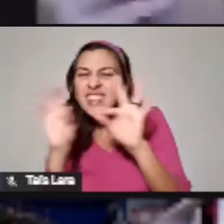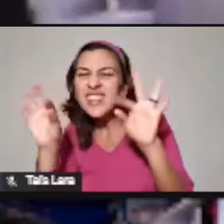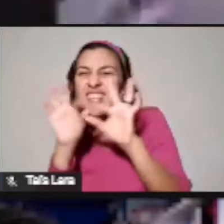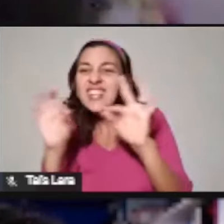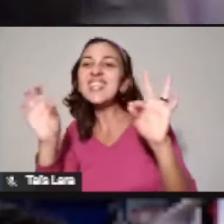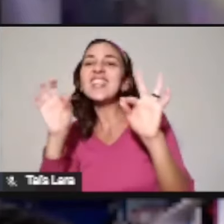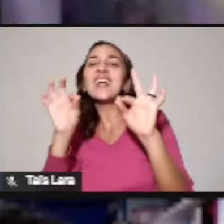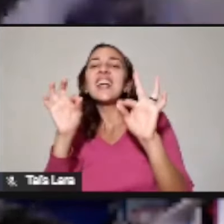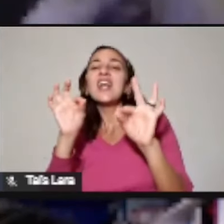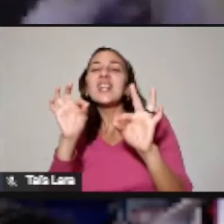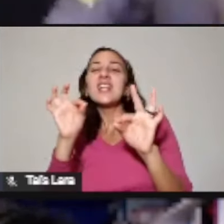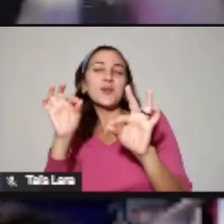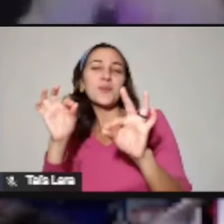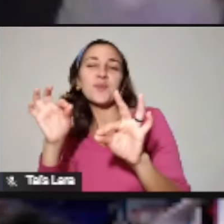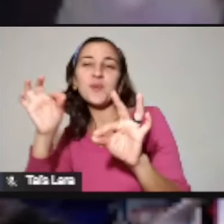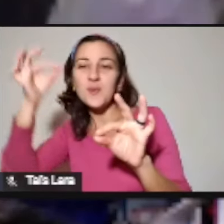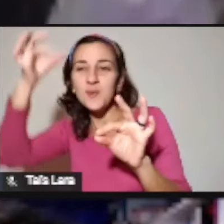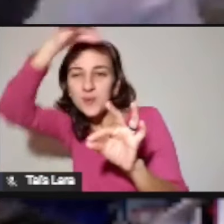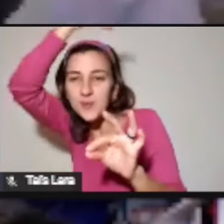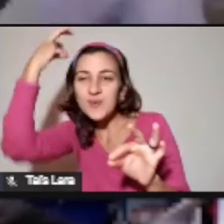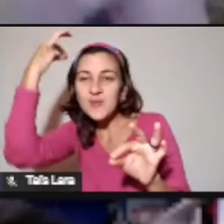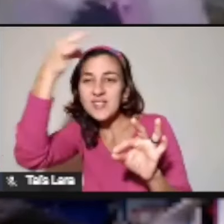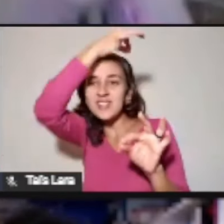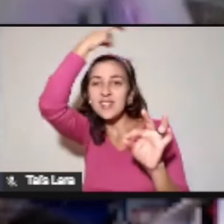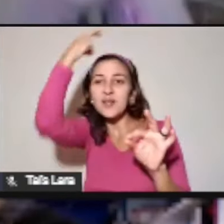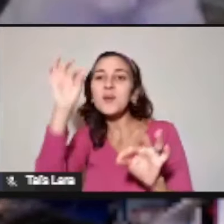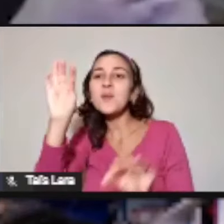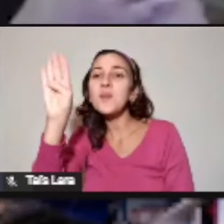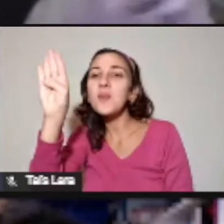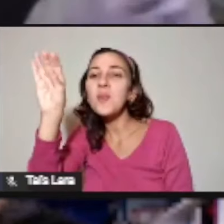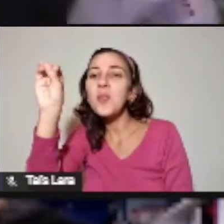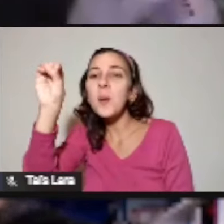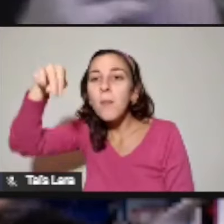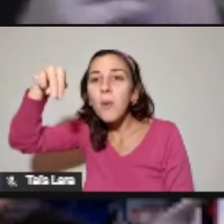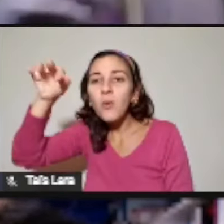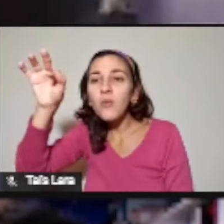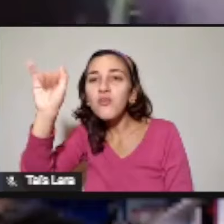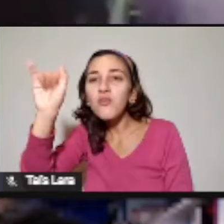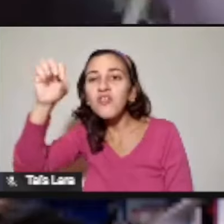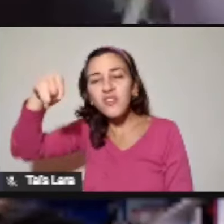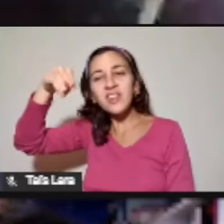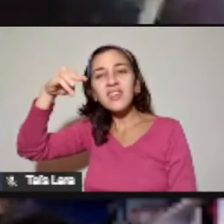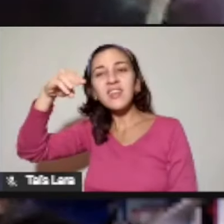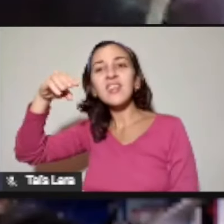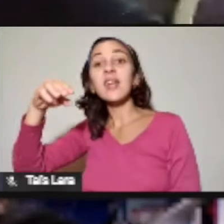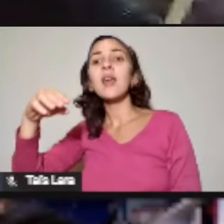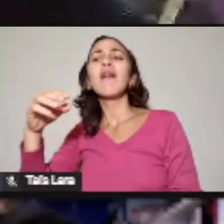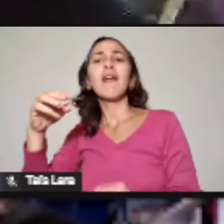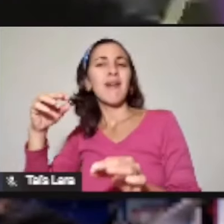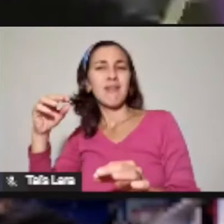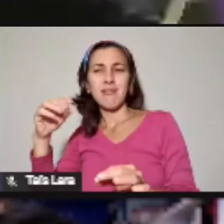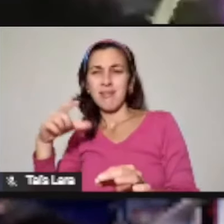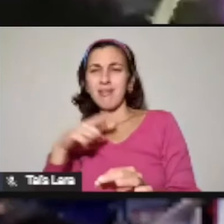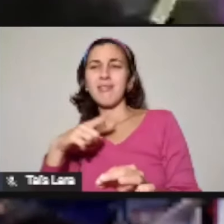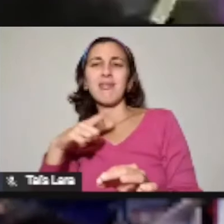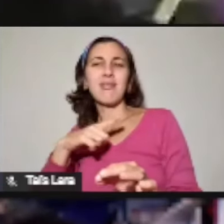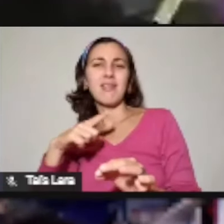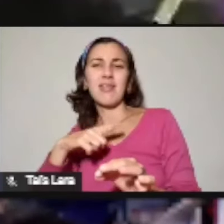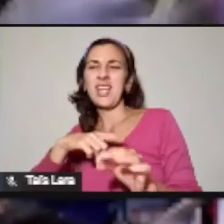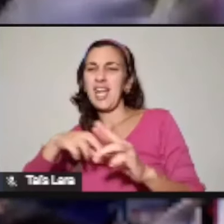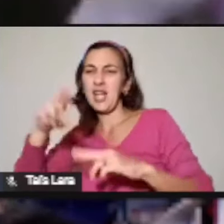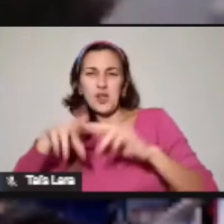no Brasil. Muita gente usa tanto para fazer pedidos, tem muitas religiões também que acabaram...